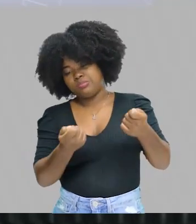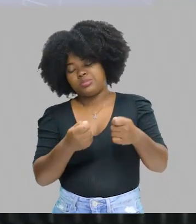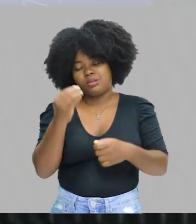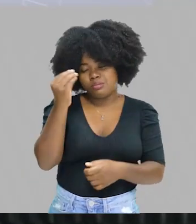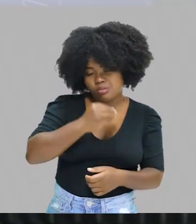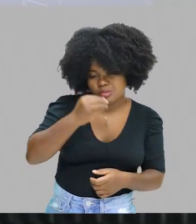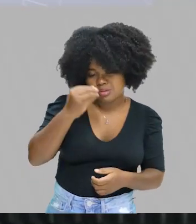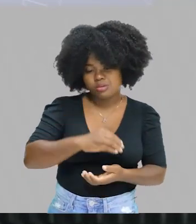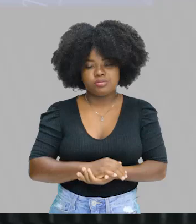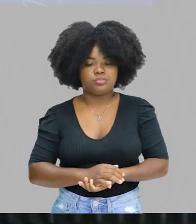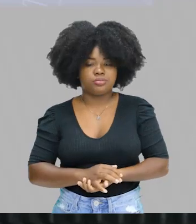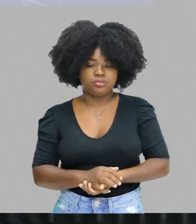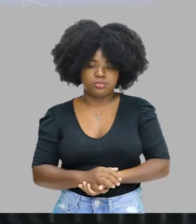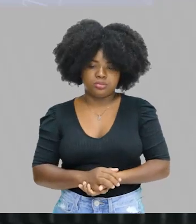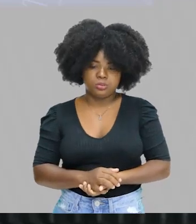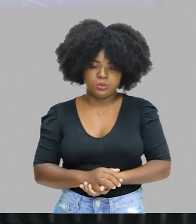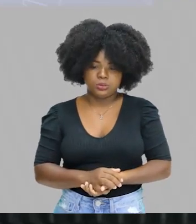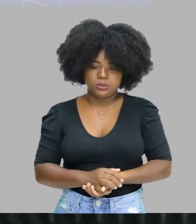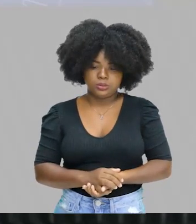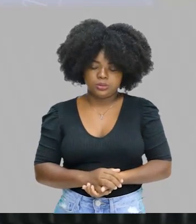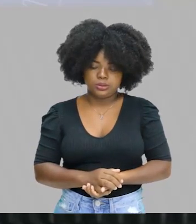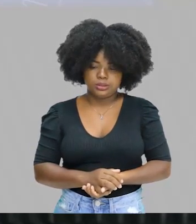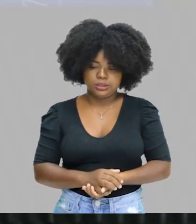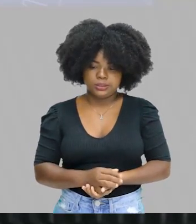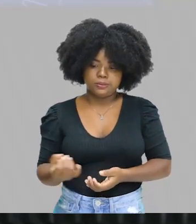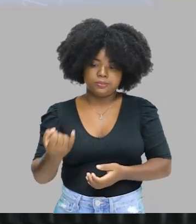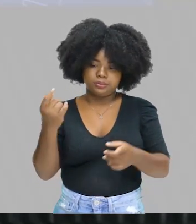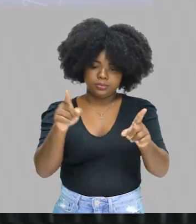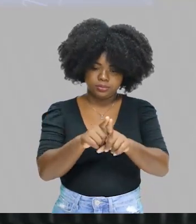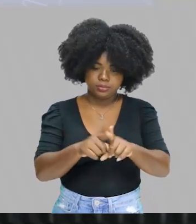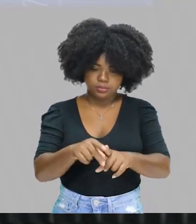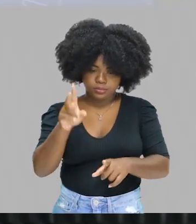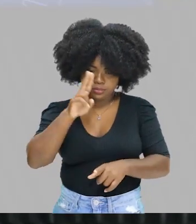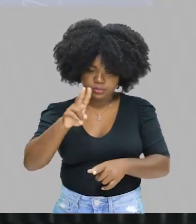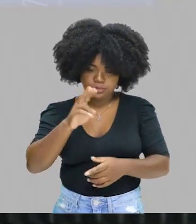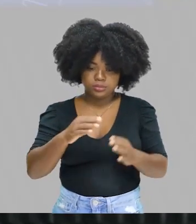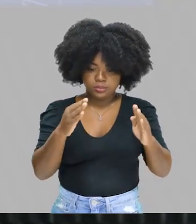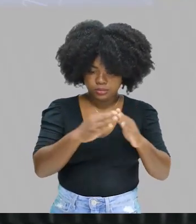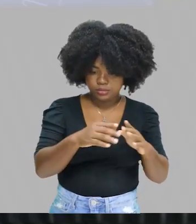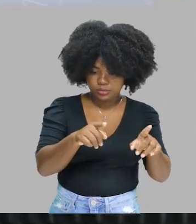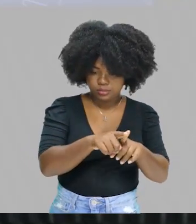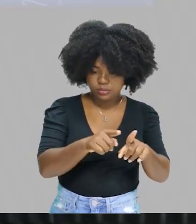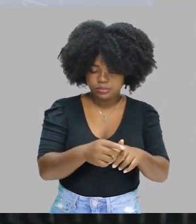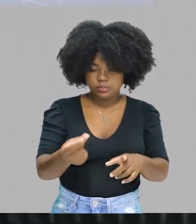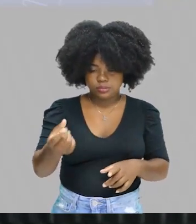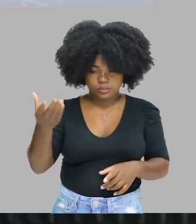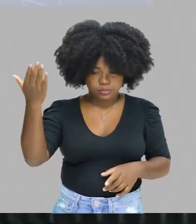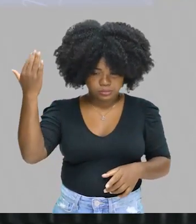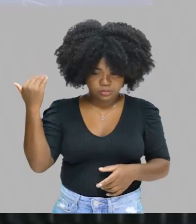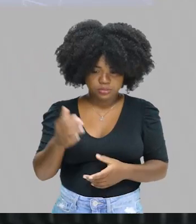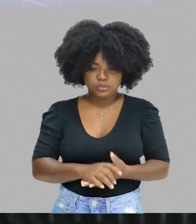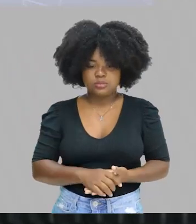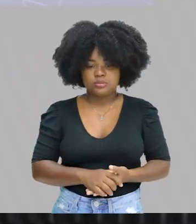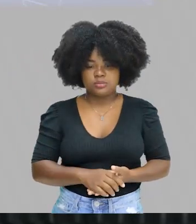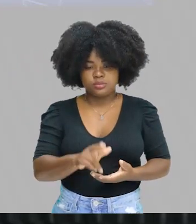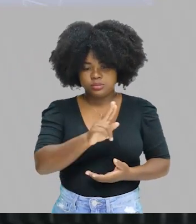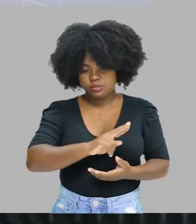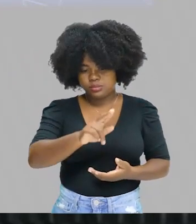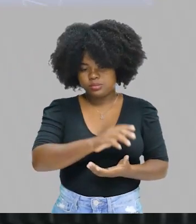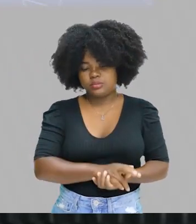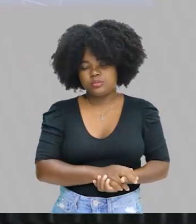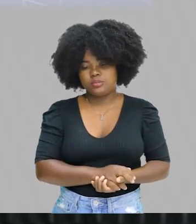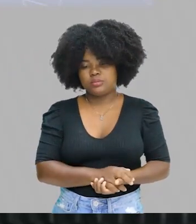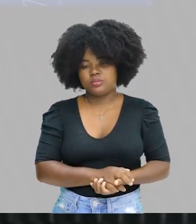Os egípcios e gregos utilizavam um meio de fundição. Uma coisa interessante. Nas casas, durante muito tempo, o gesso foi utilizado como elemento decorativo.